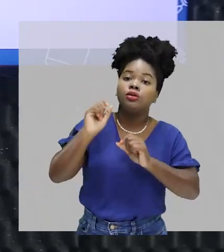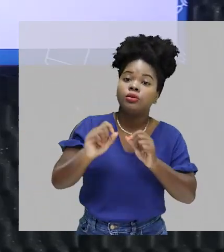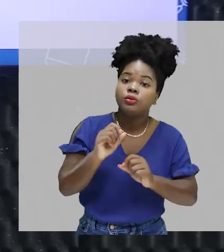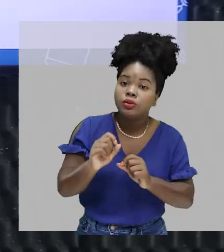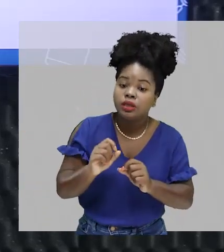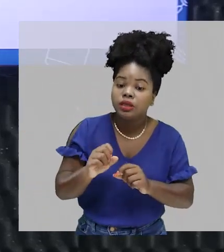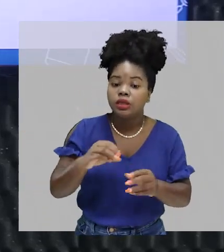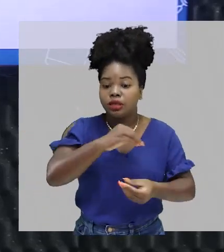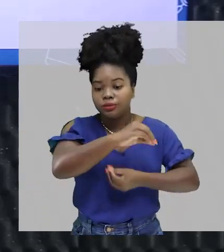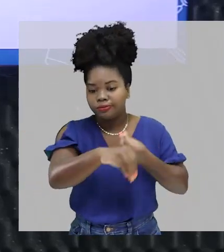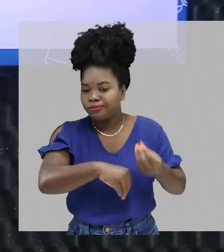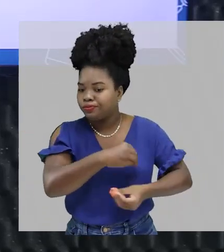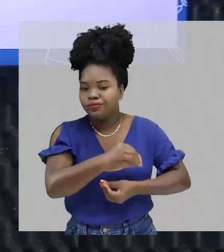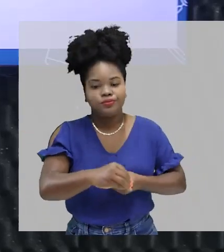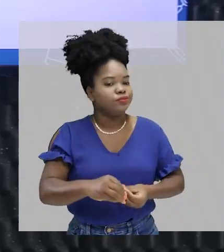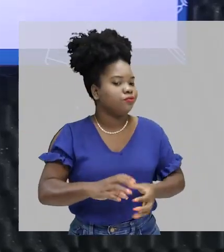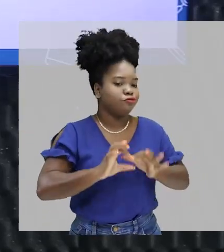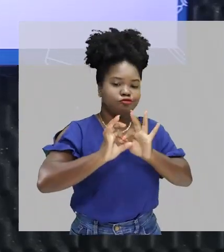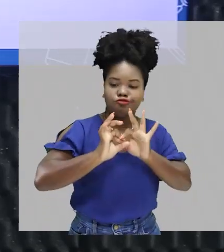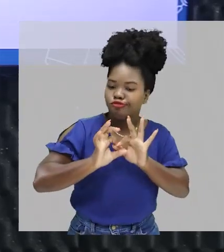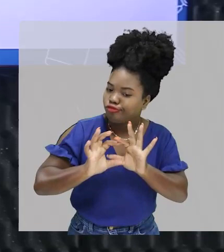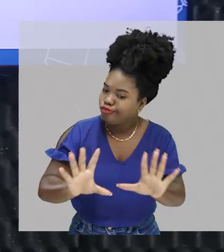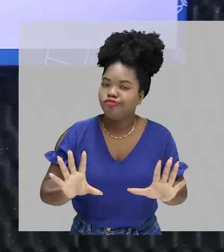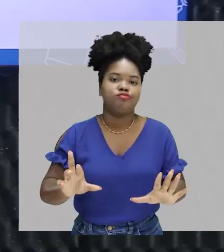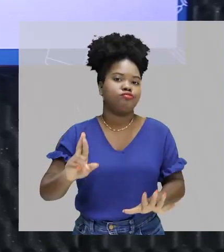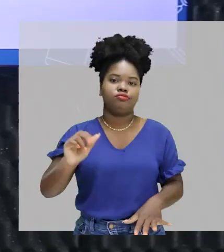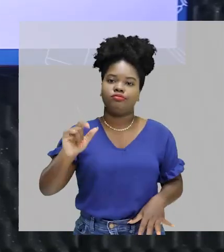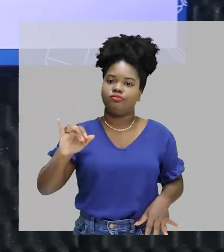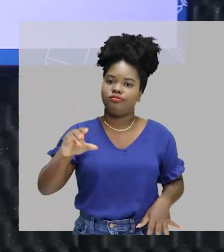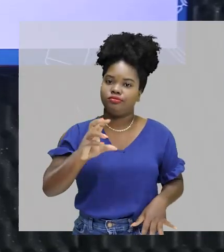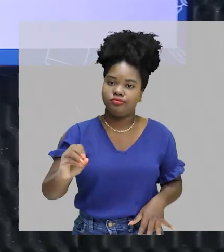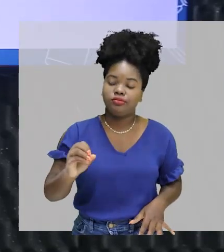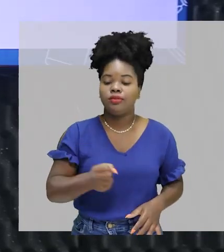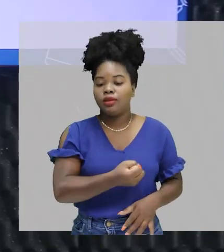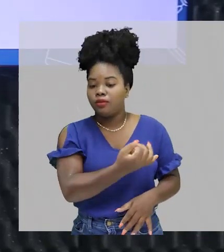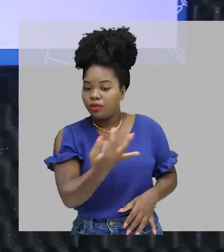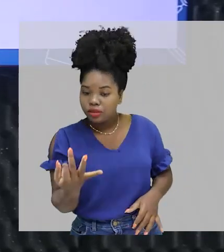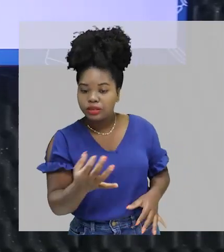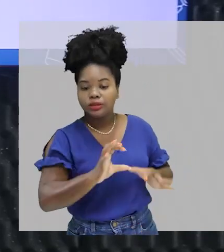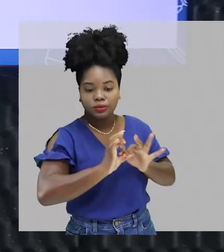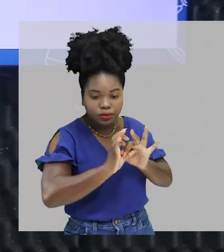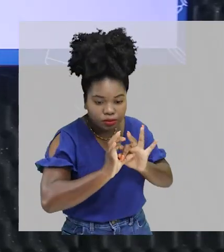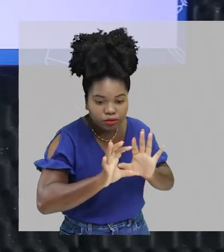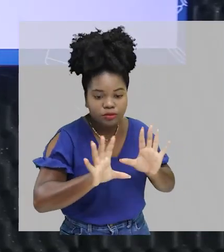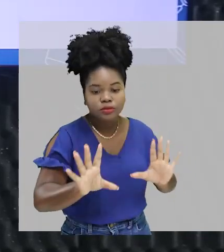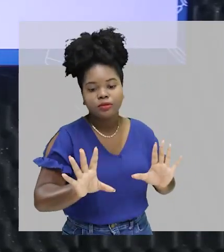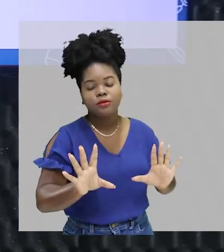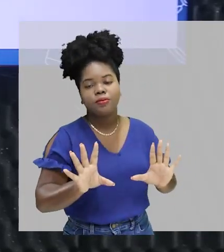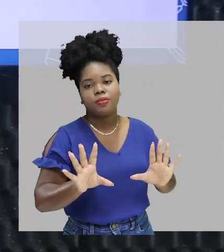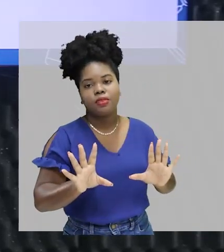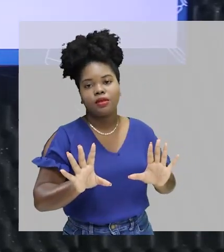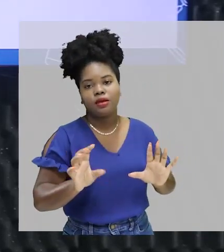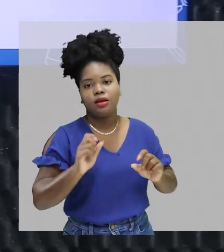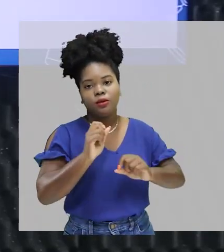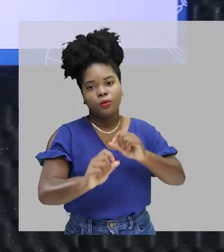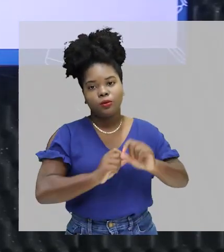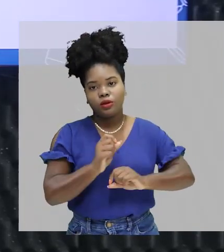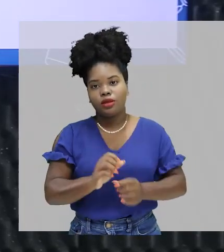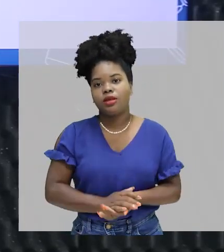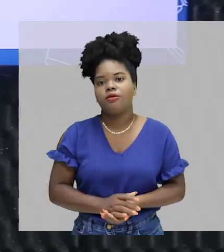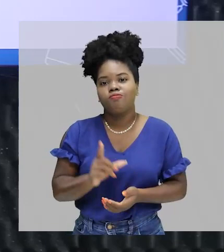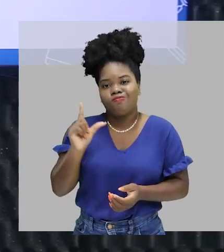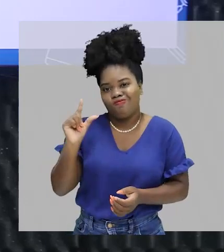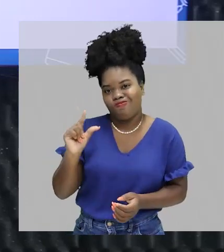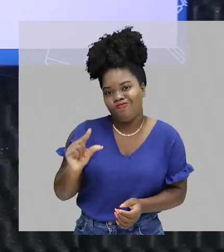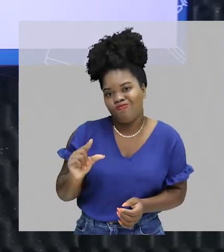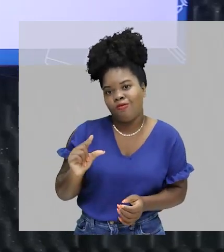substância não emite mais radiação. Ou então, a quantidade de radiação emitida vai ser extremamente